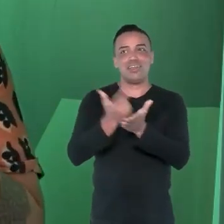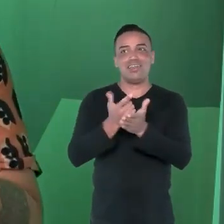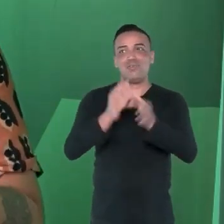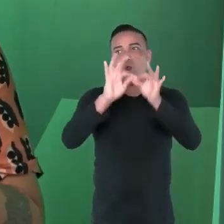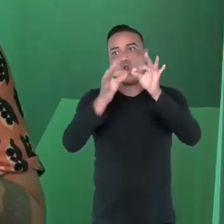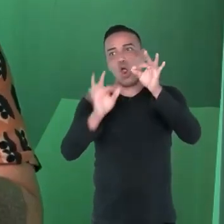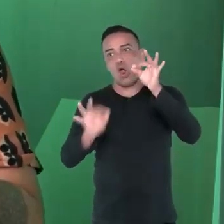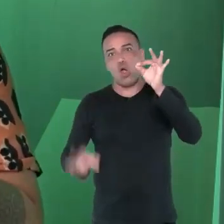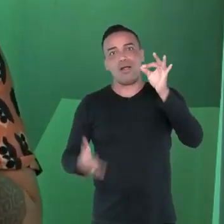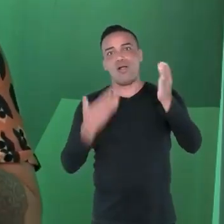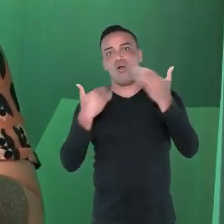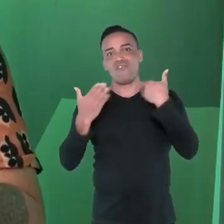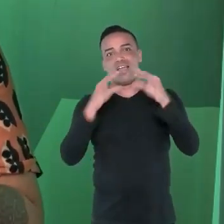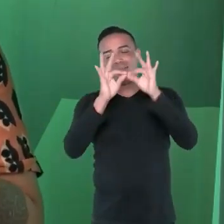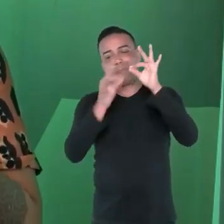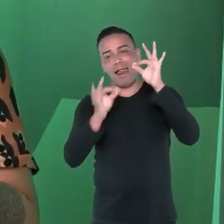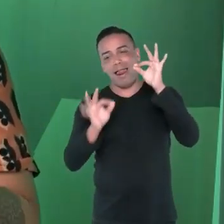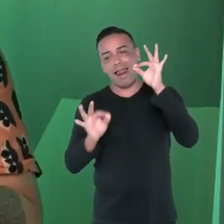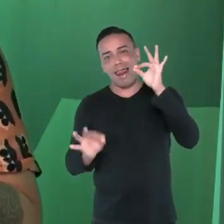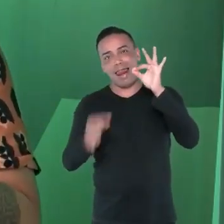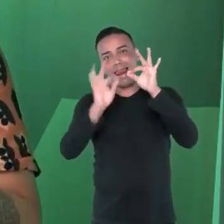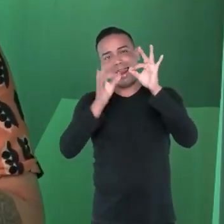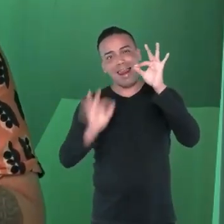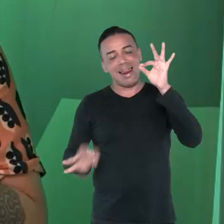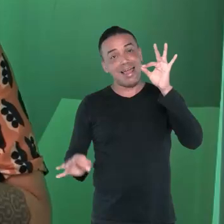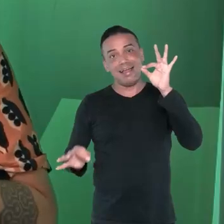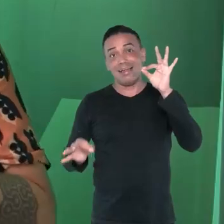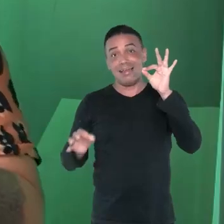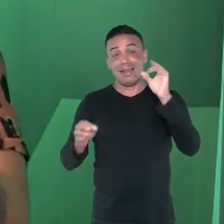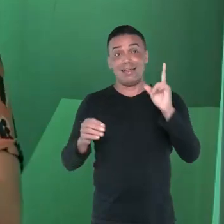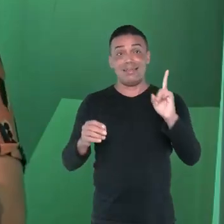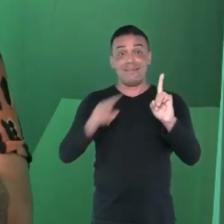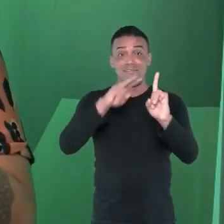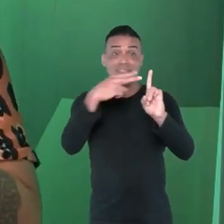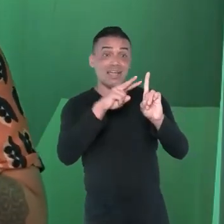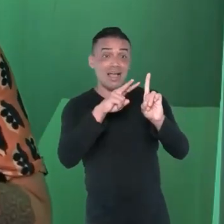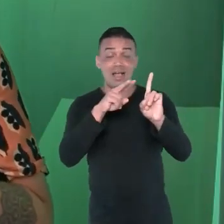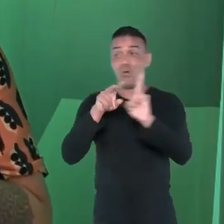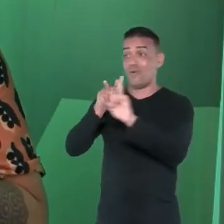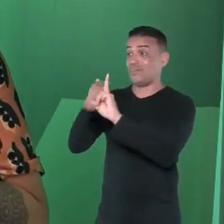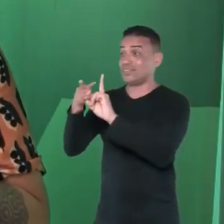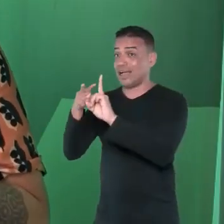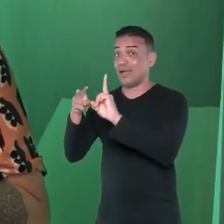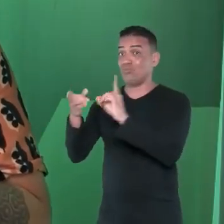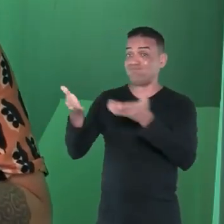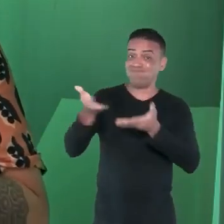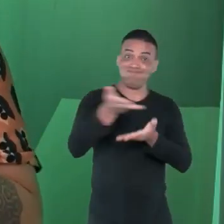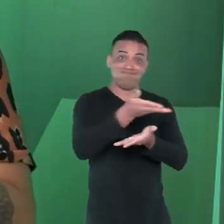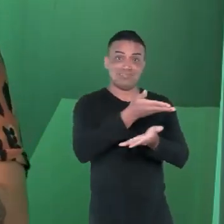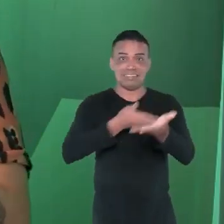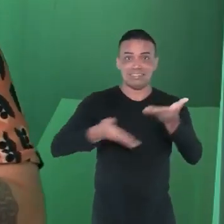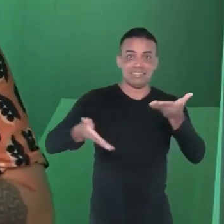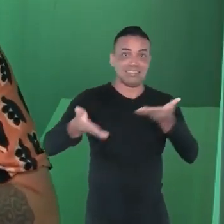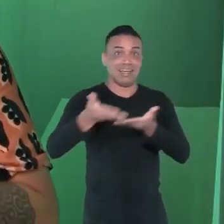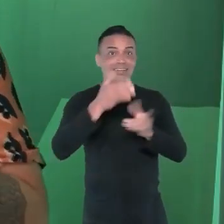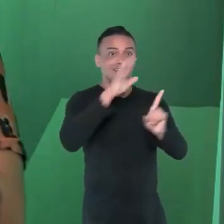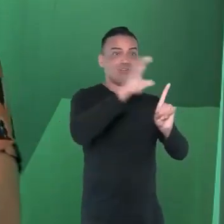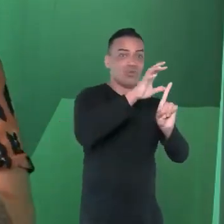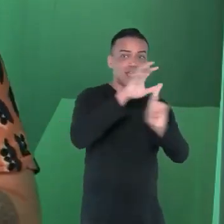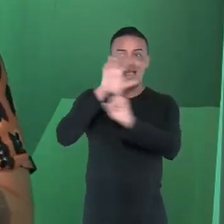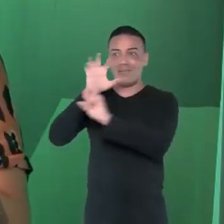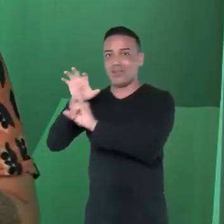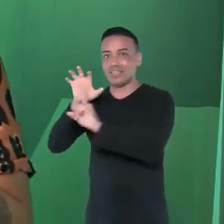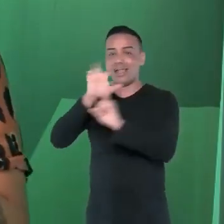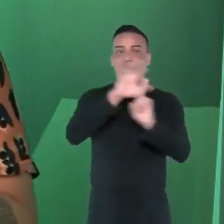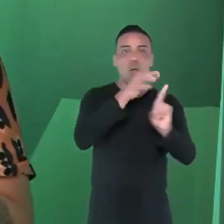eles e que vai assim, trazendo pontos de vistas e tentando influenciar o